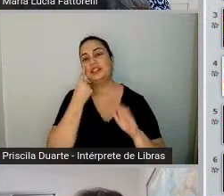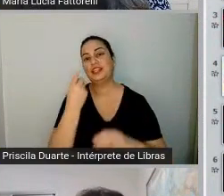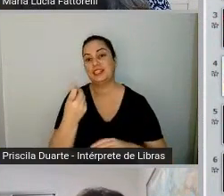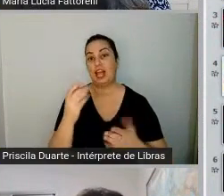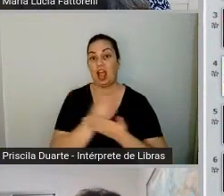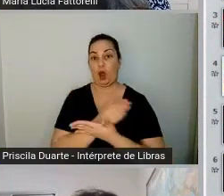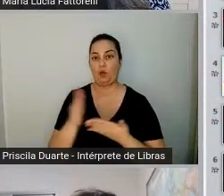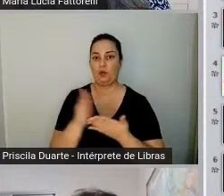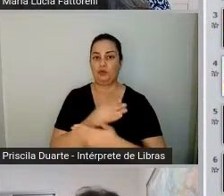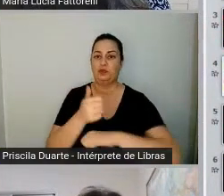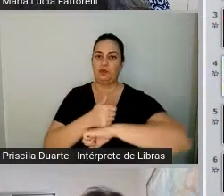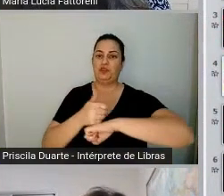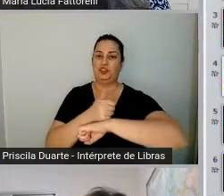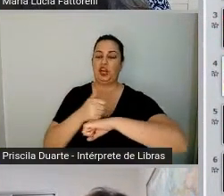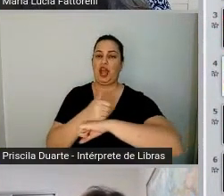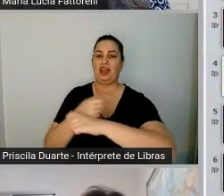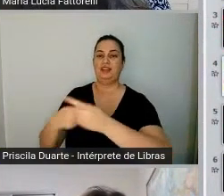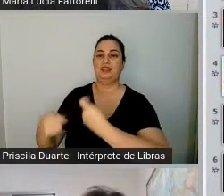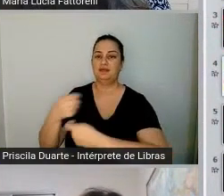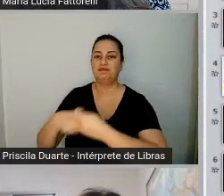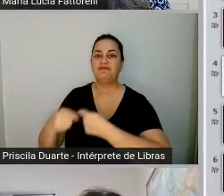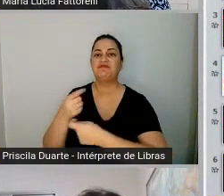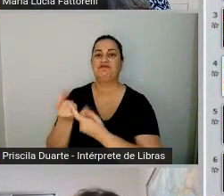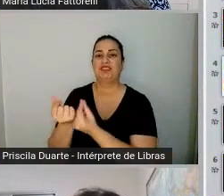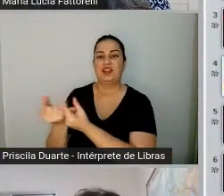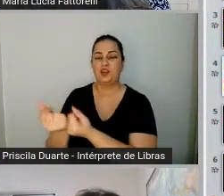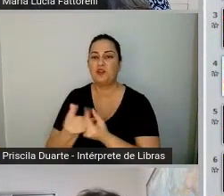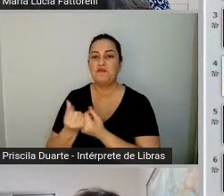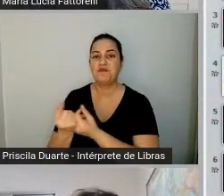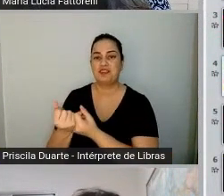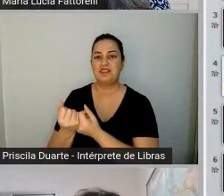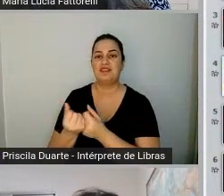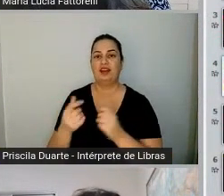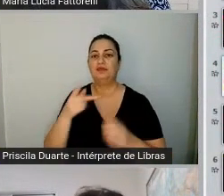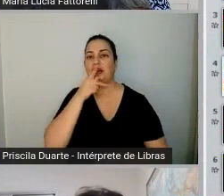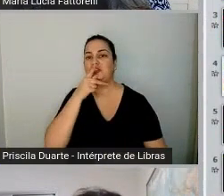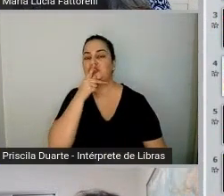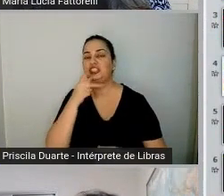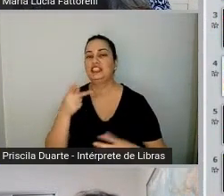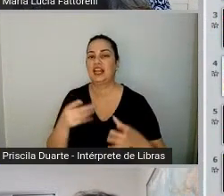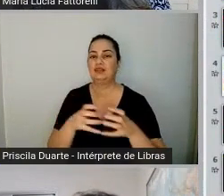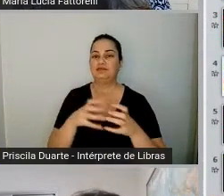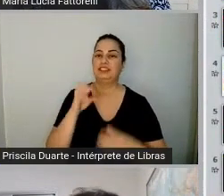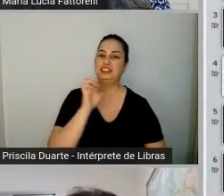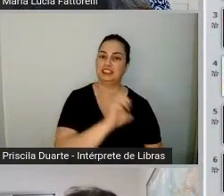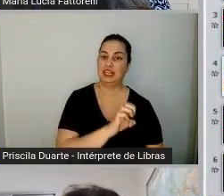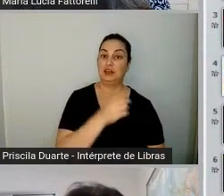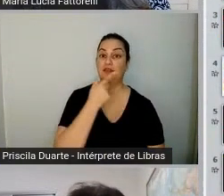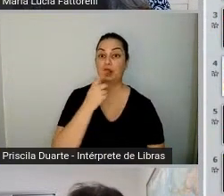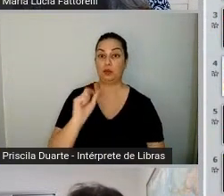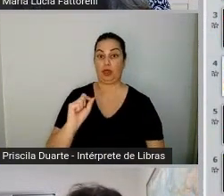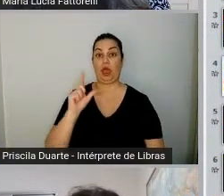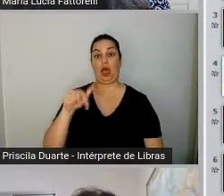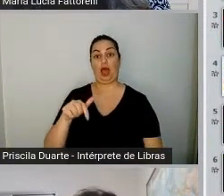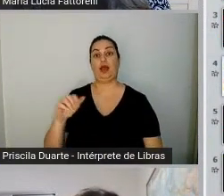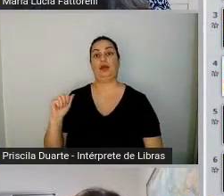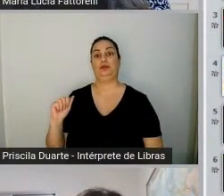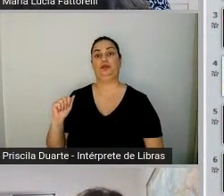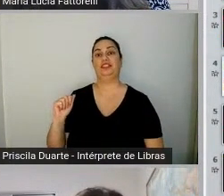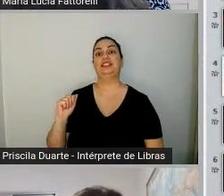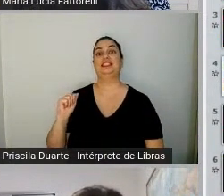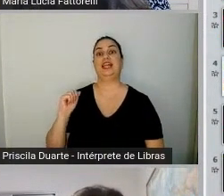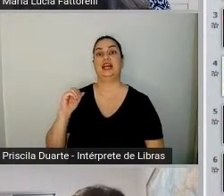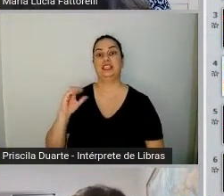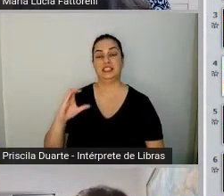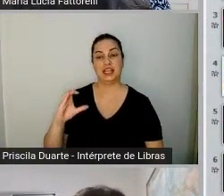de esquerda, inclusive, falam, né, eles dizem assim, não, a auditoria cidadã da dívida defende a austeridade, pois é